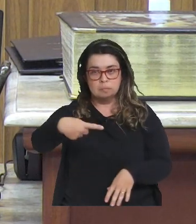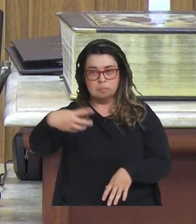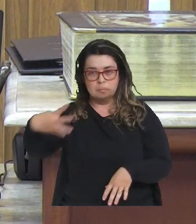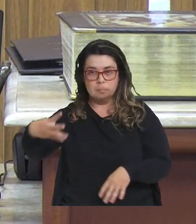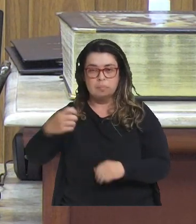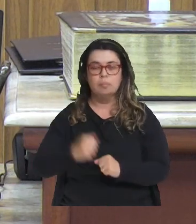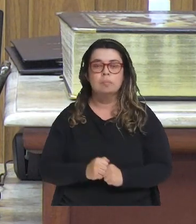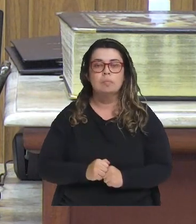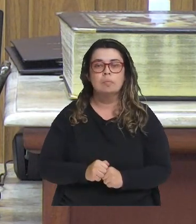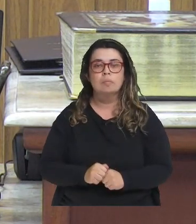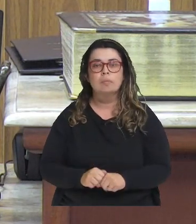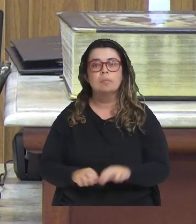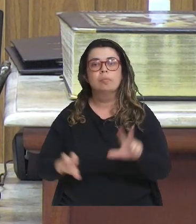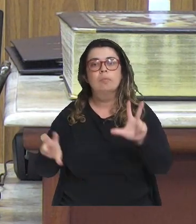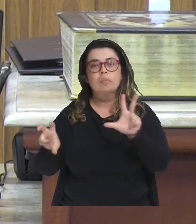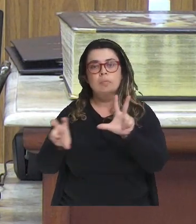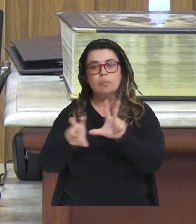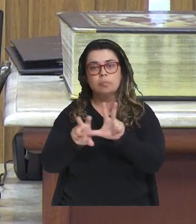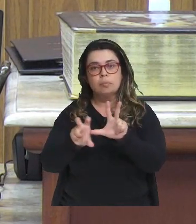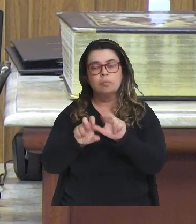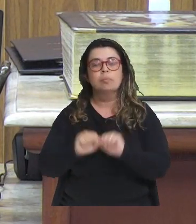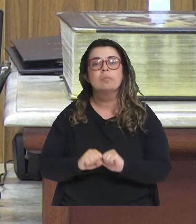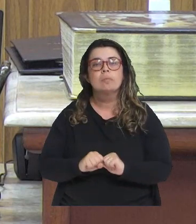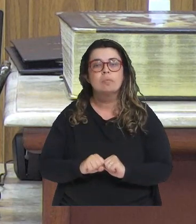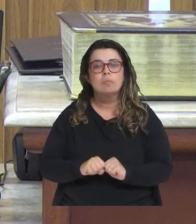214/2022 do Poder Executivo